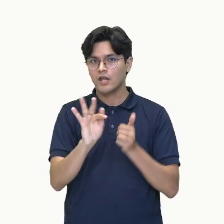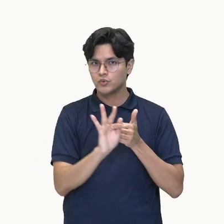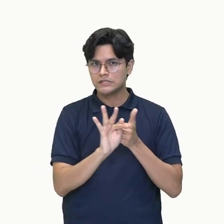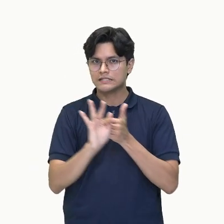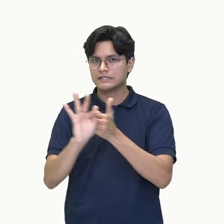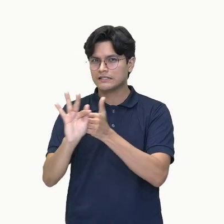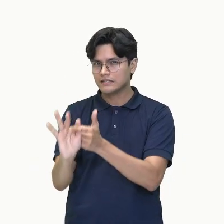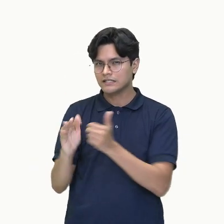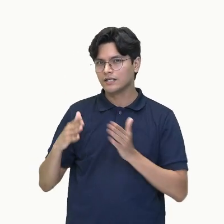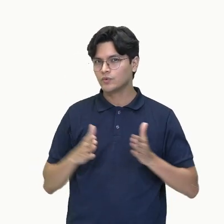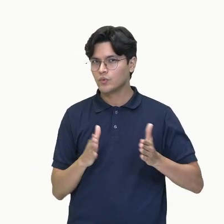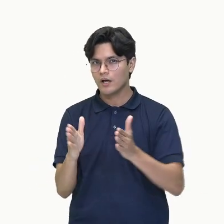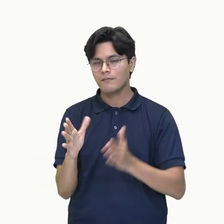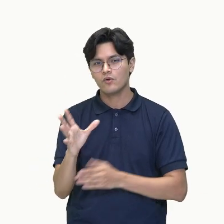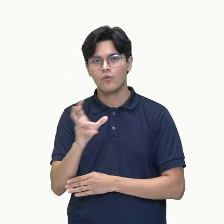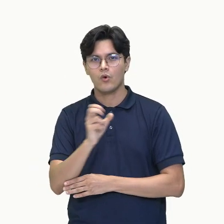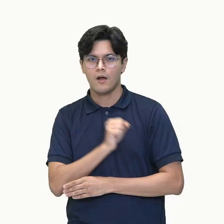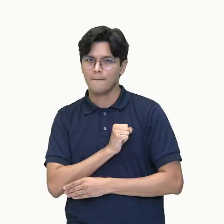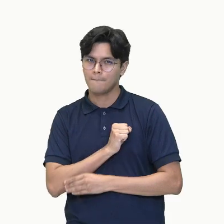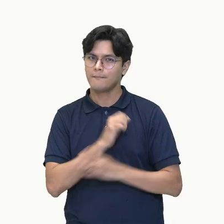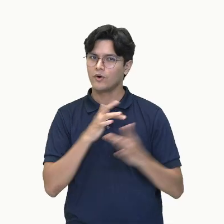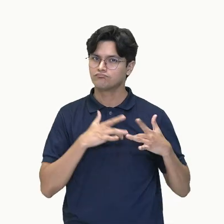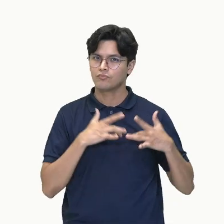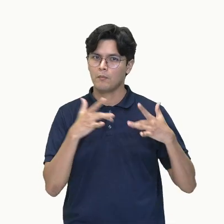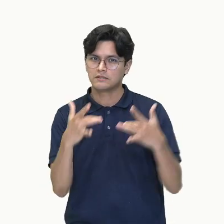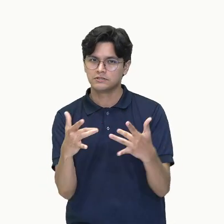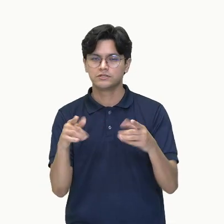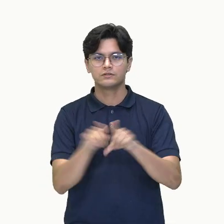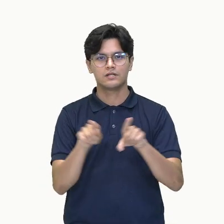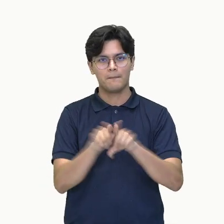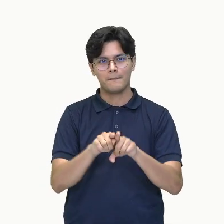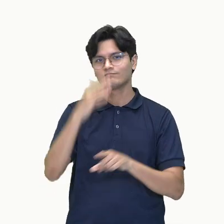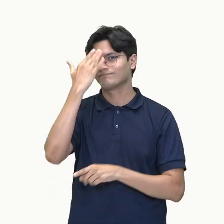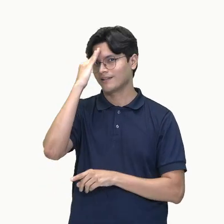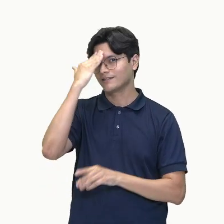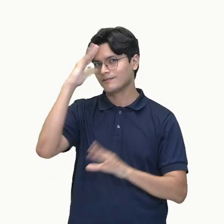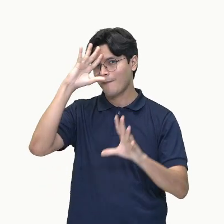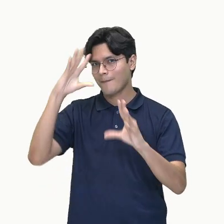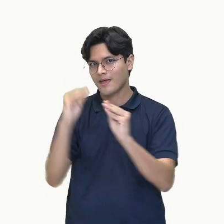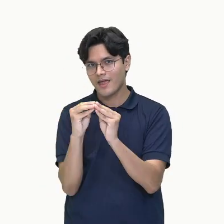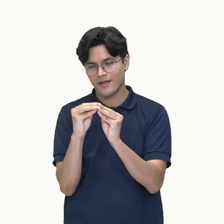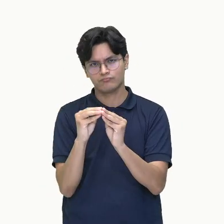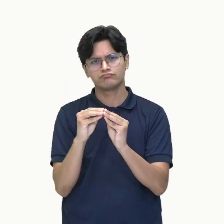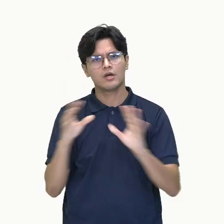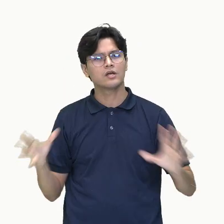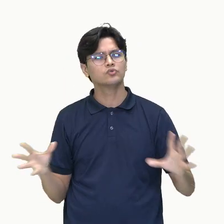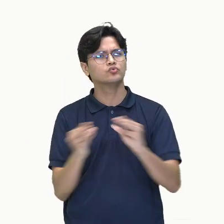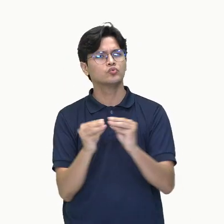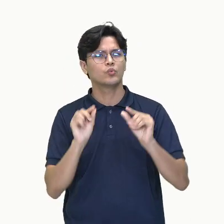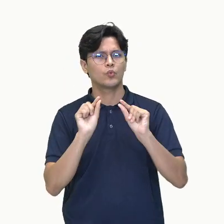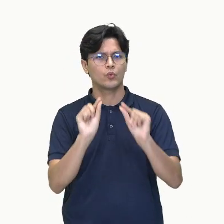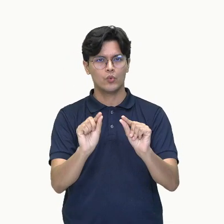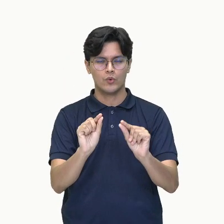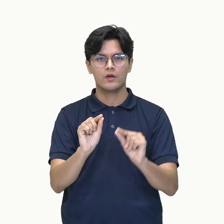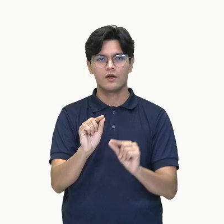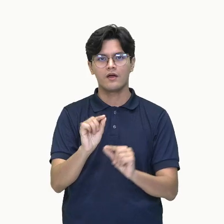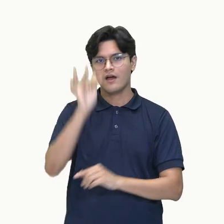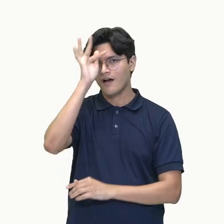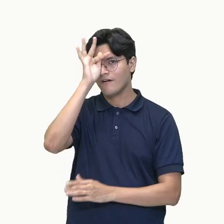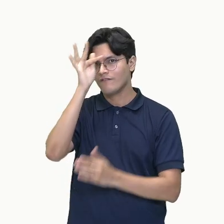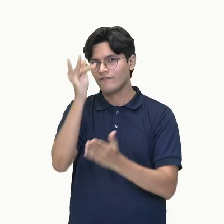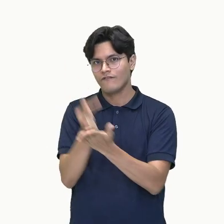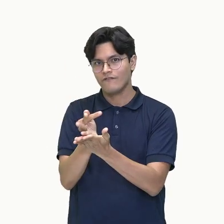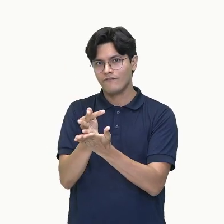de compaixão e de entendimento. Em resumo, a fé é o coração